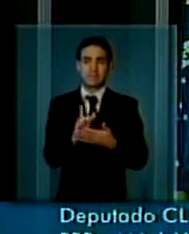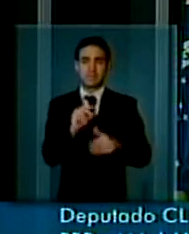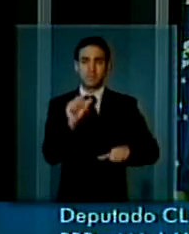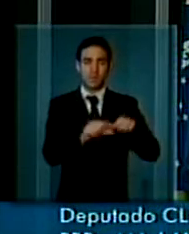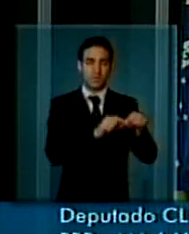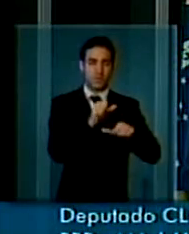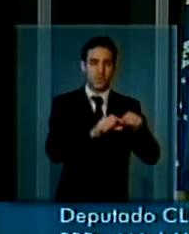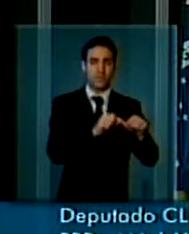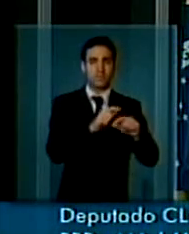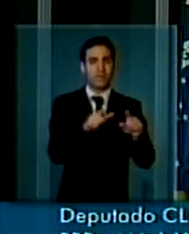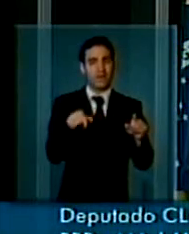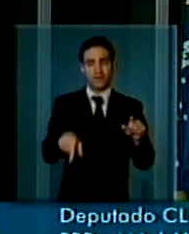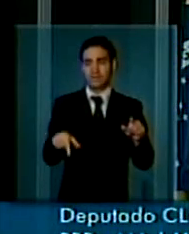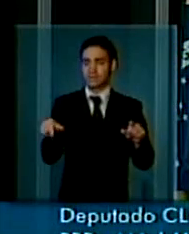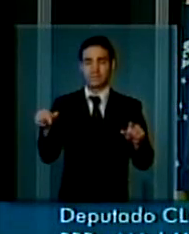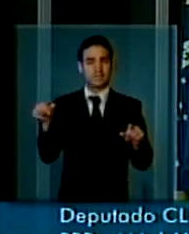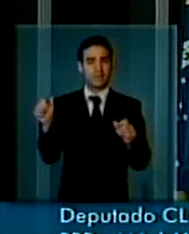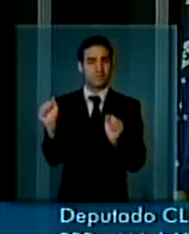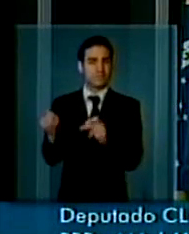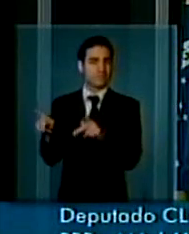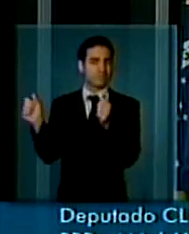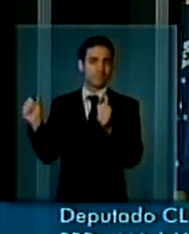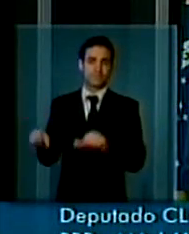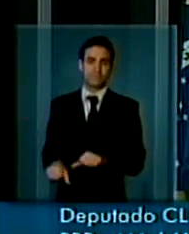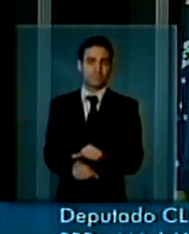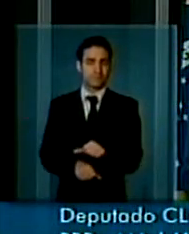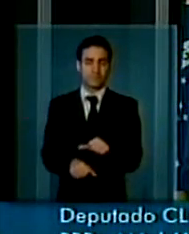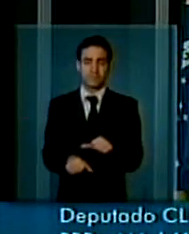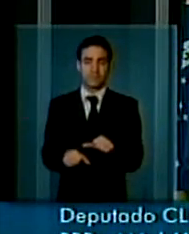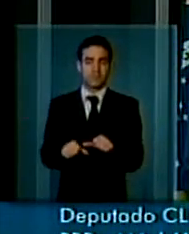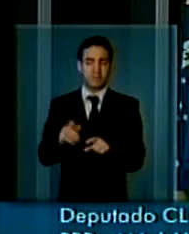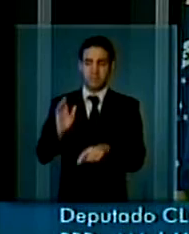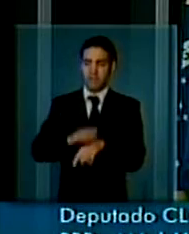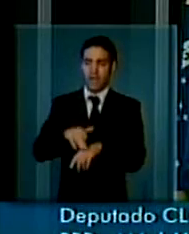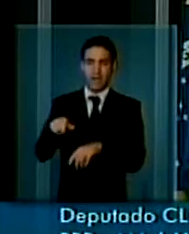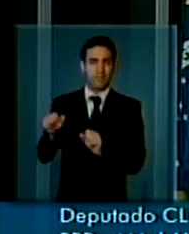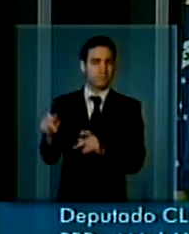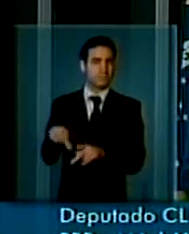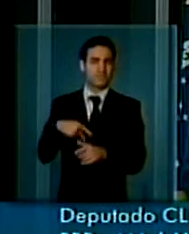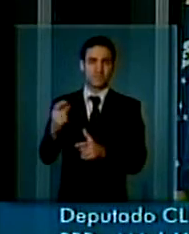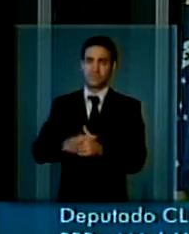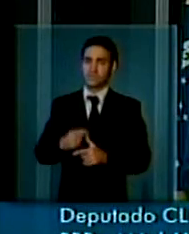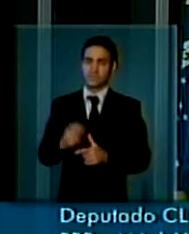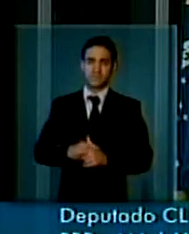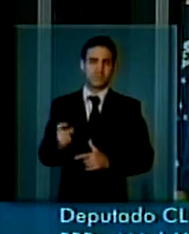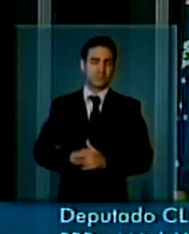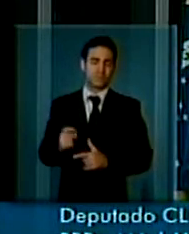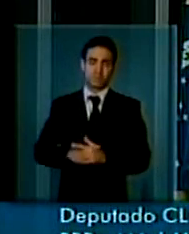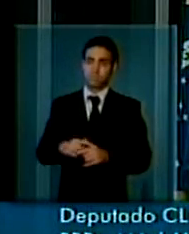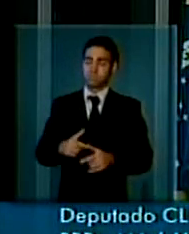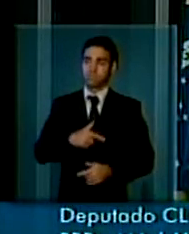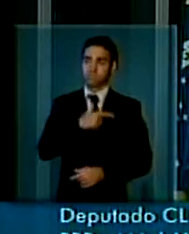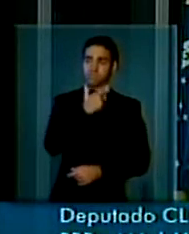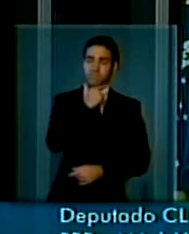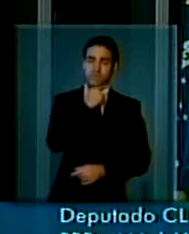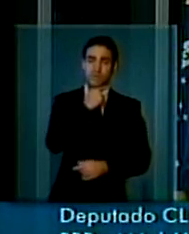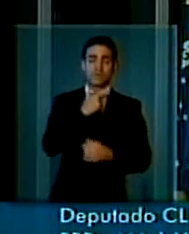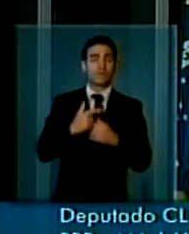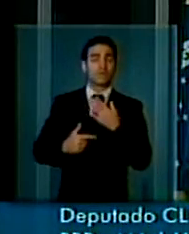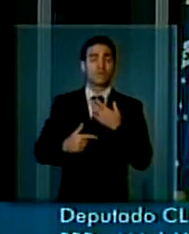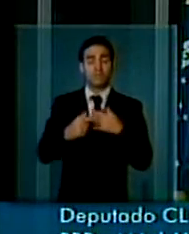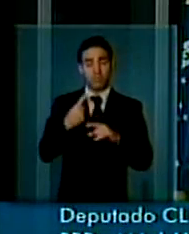Essa é a grande verdade. Que contribuirão para o aumento do endividamento dos mesmos, pois não só defendem o fator